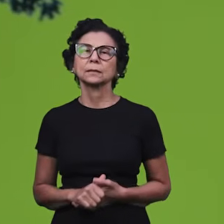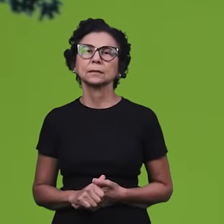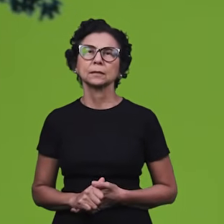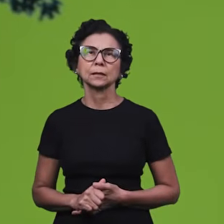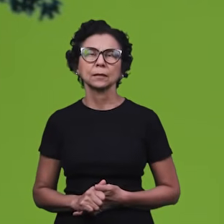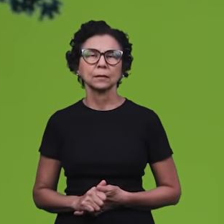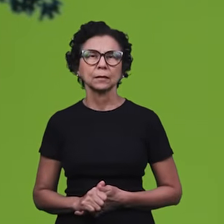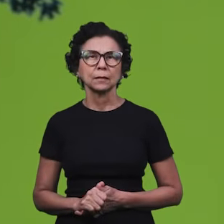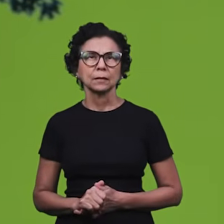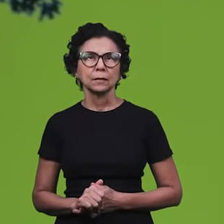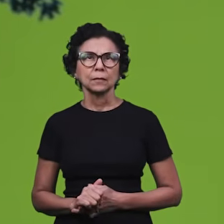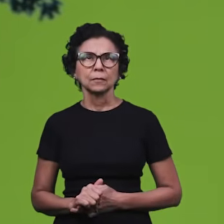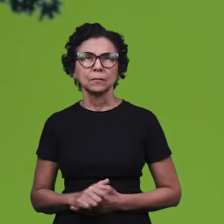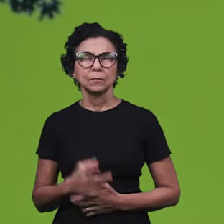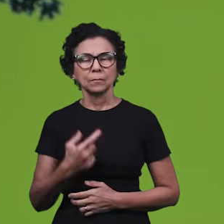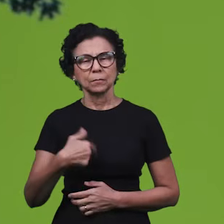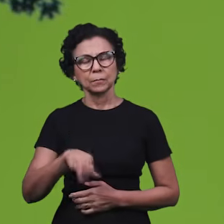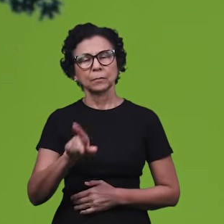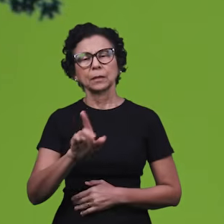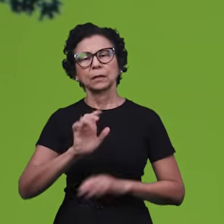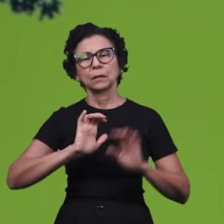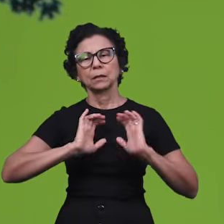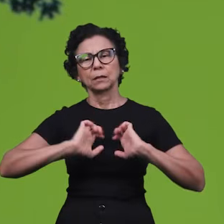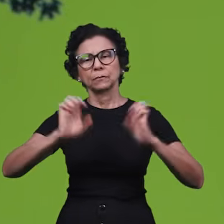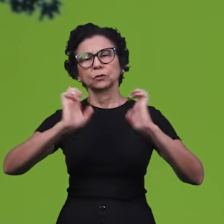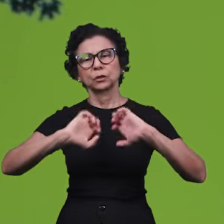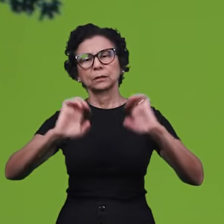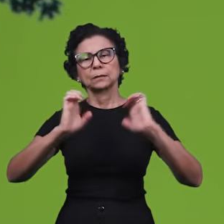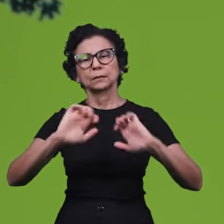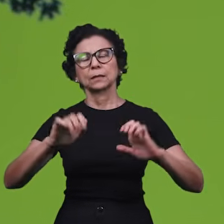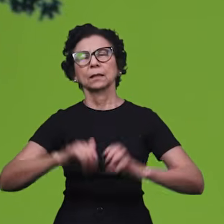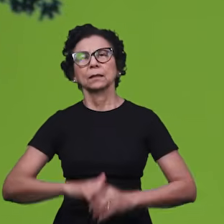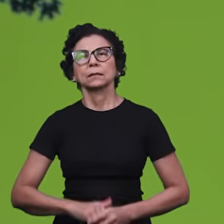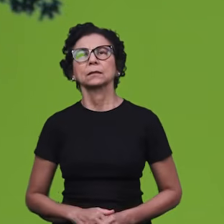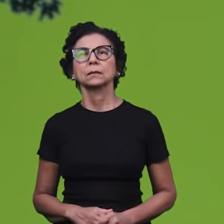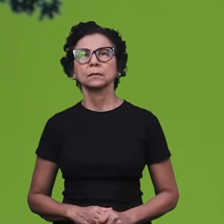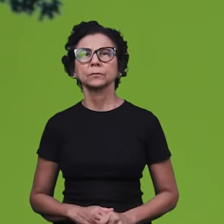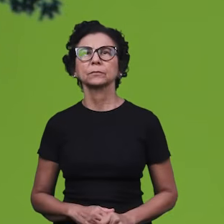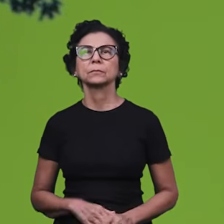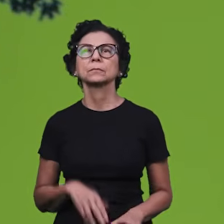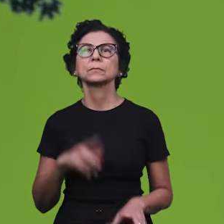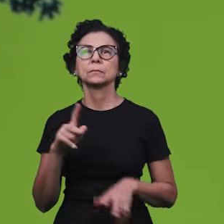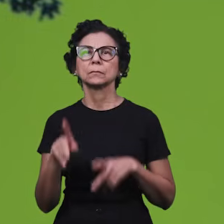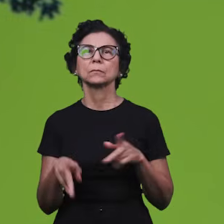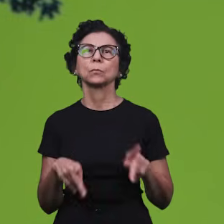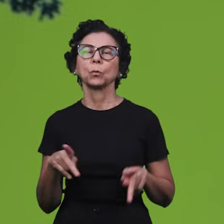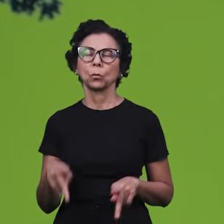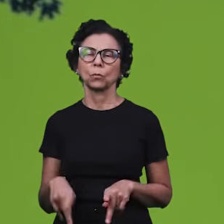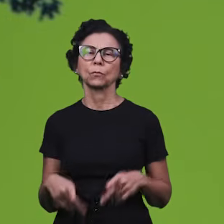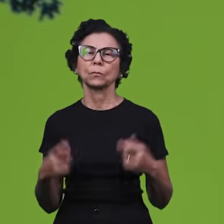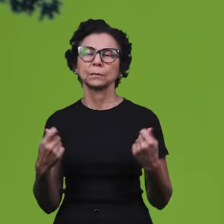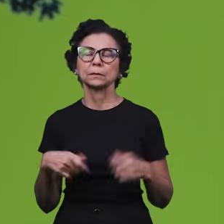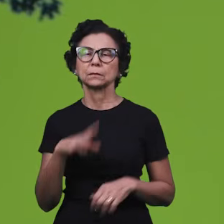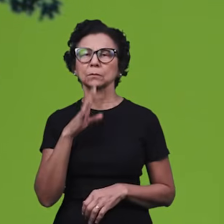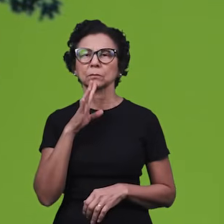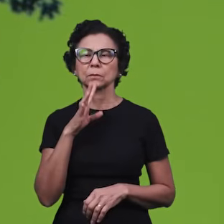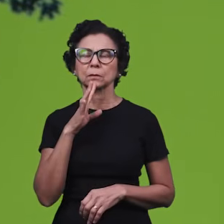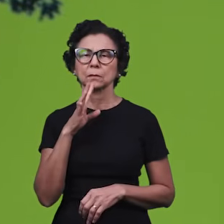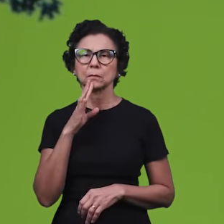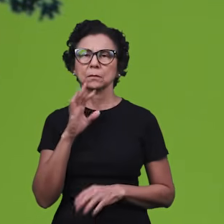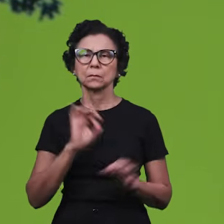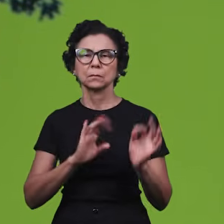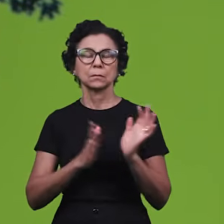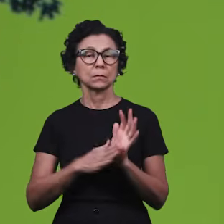as ruas, nos campos, nas valadas, não é assim que o texto em Cantares dizia? Então há um povo ainda para ser alcançado